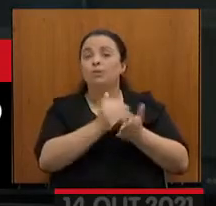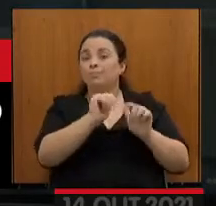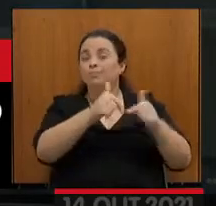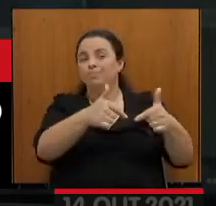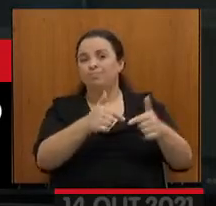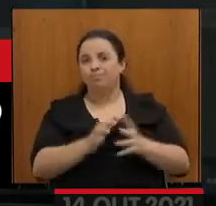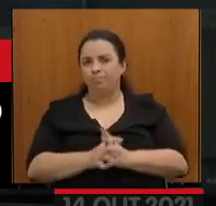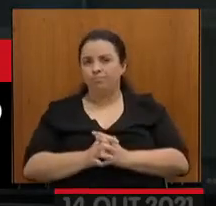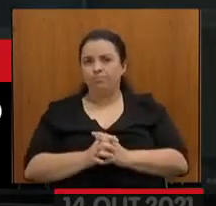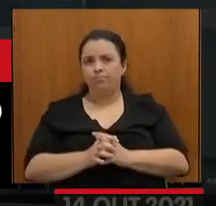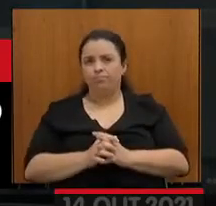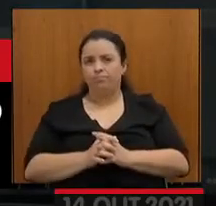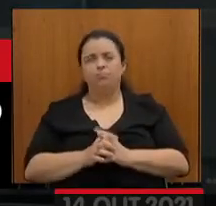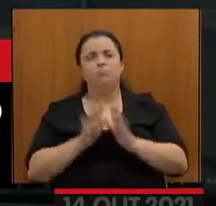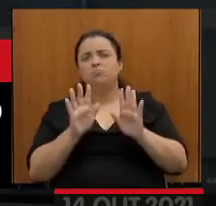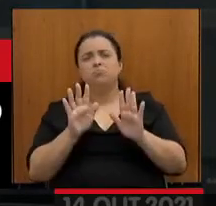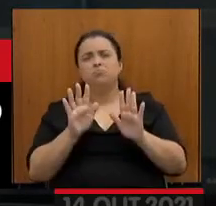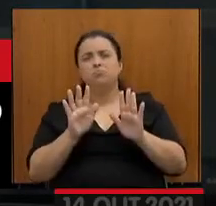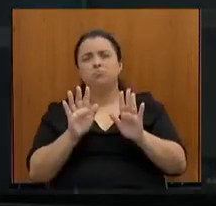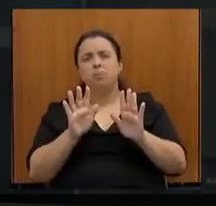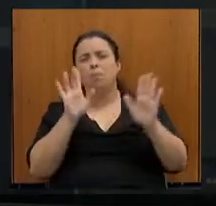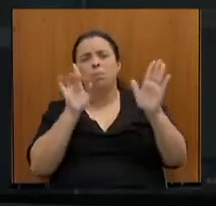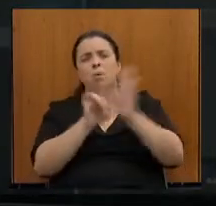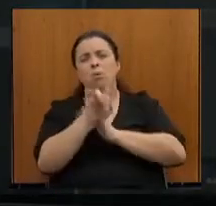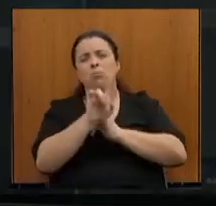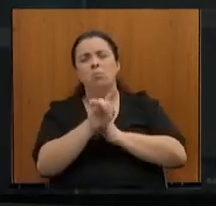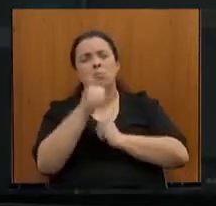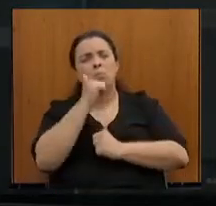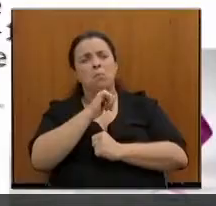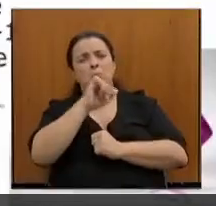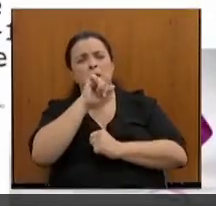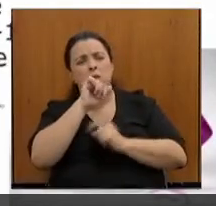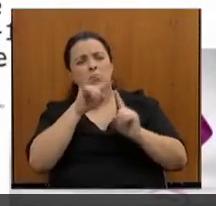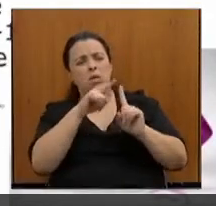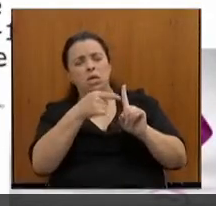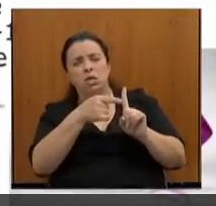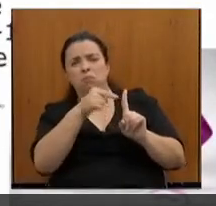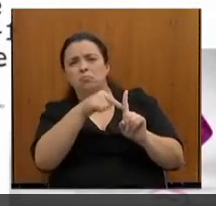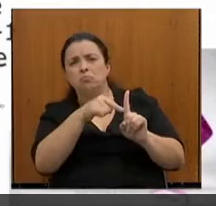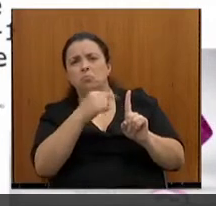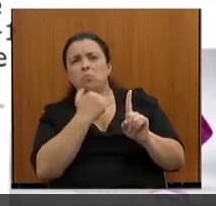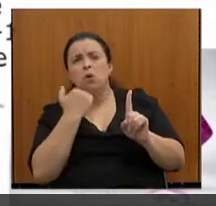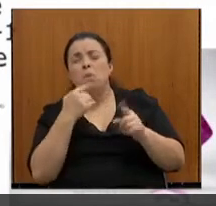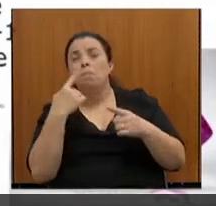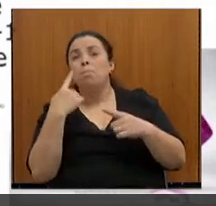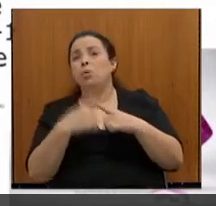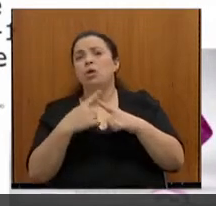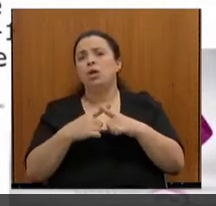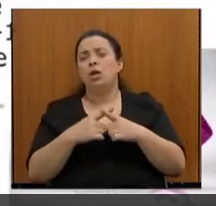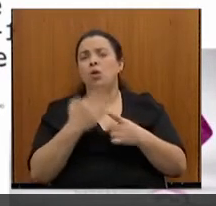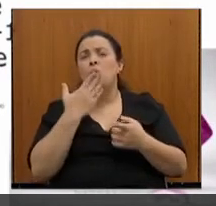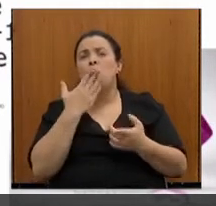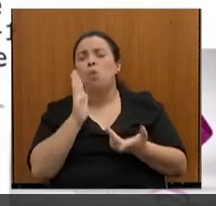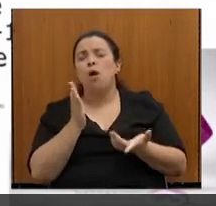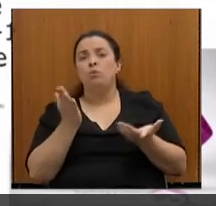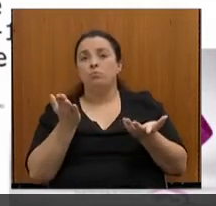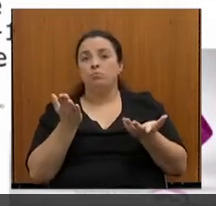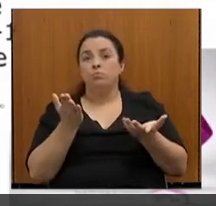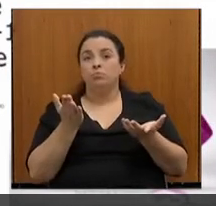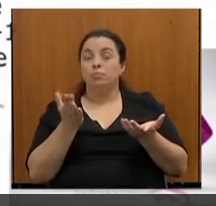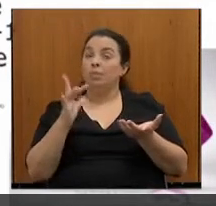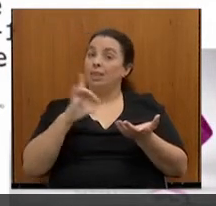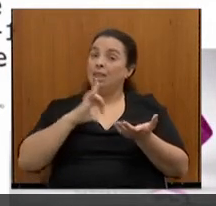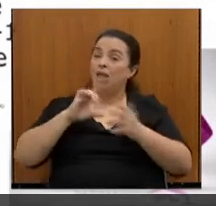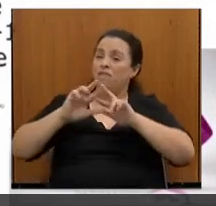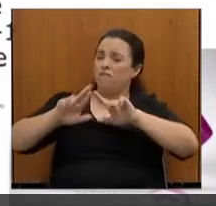E do que morrem as nossas mães? Quais são essas mortes evitáveis? Existem inúmeros projetos já em